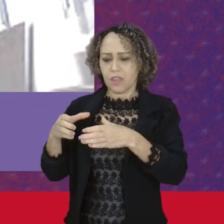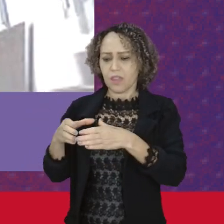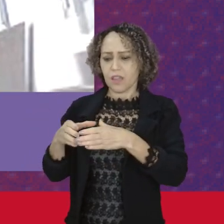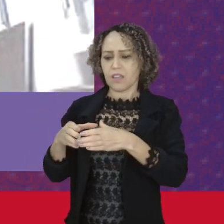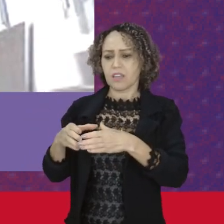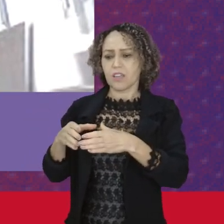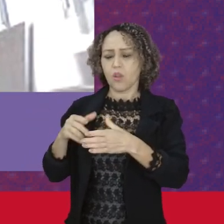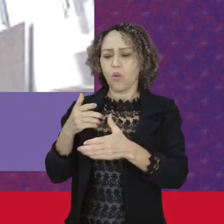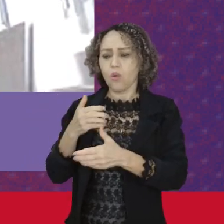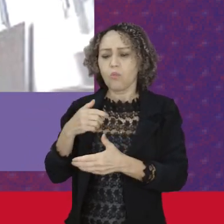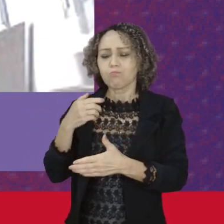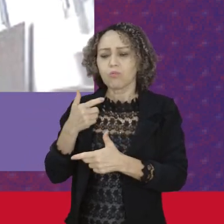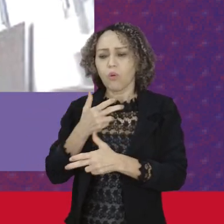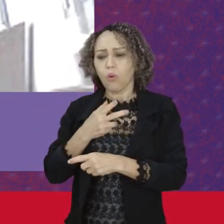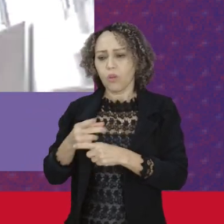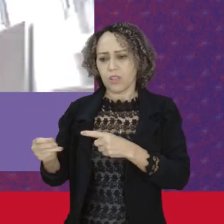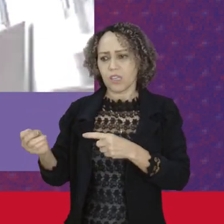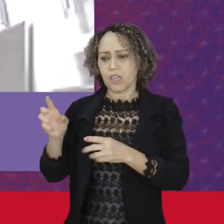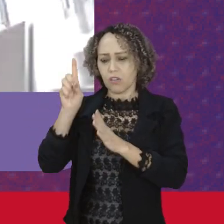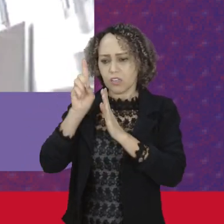que eu acho que é importante